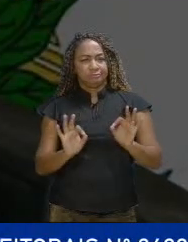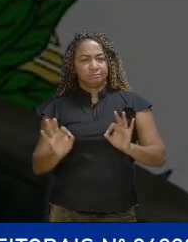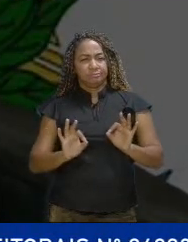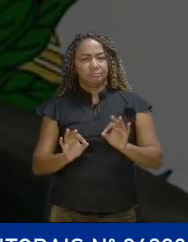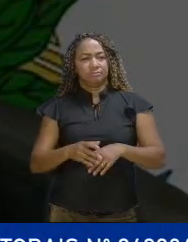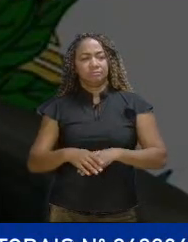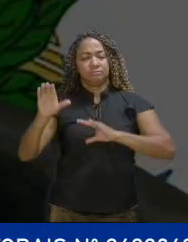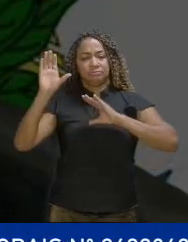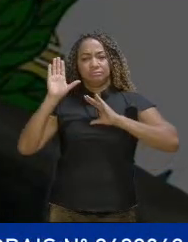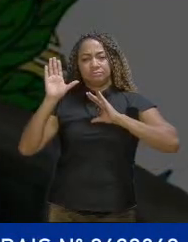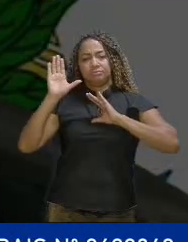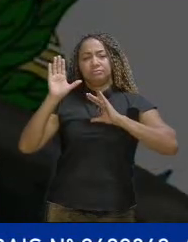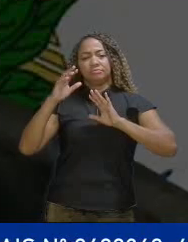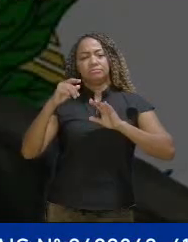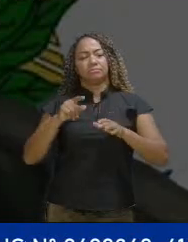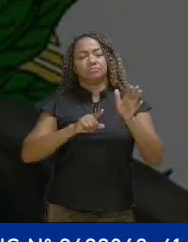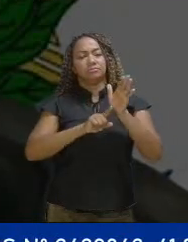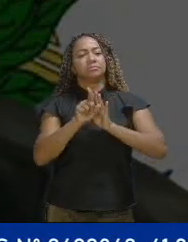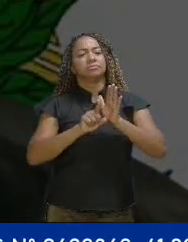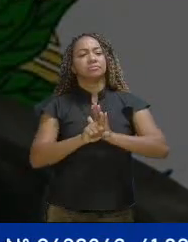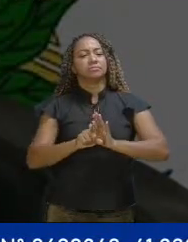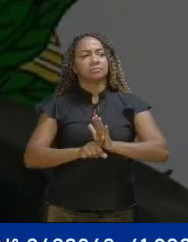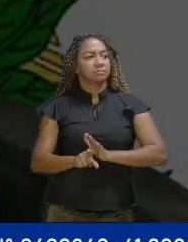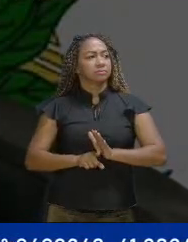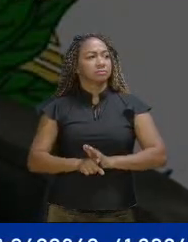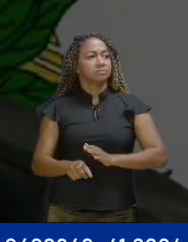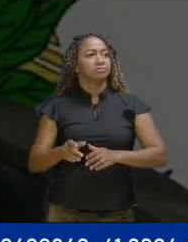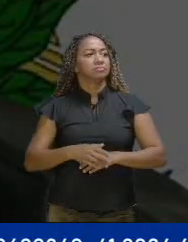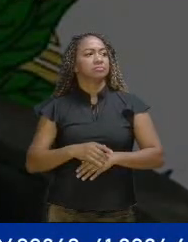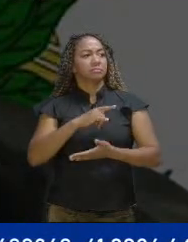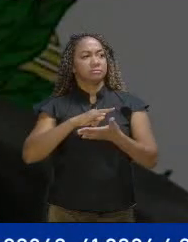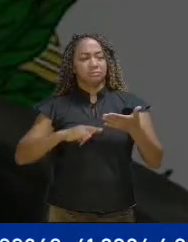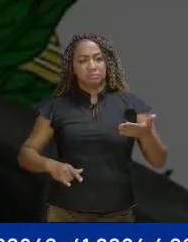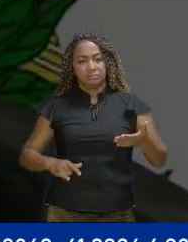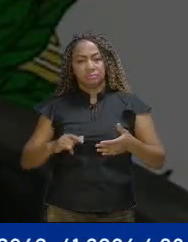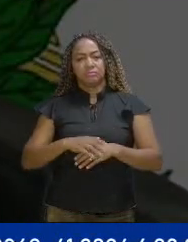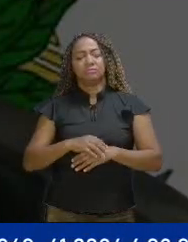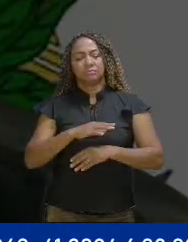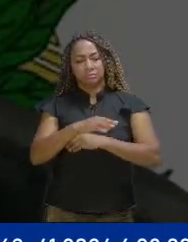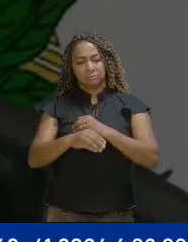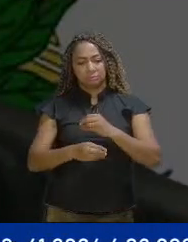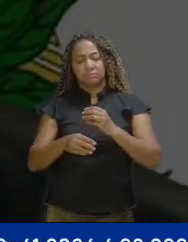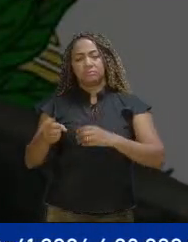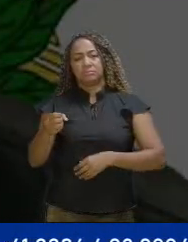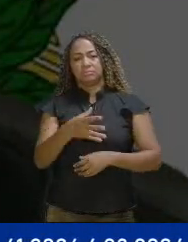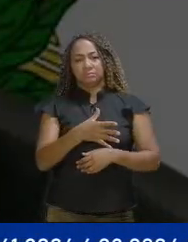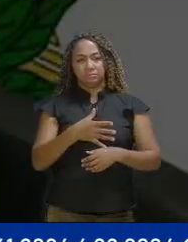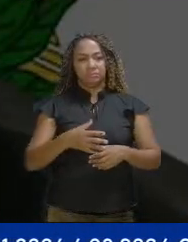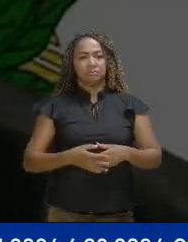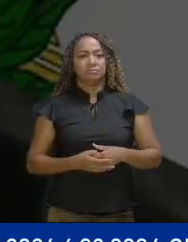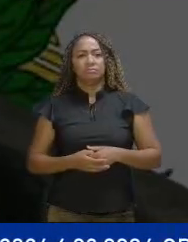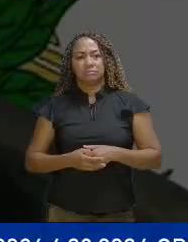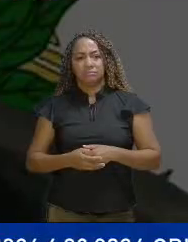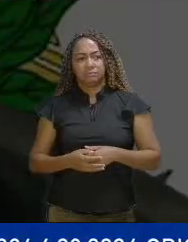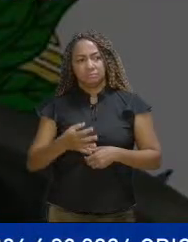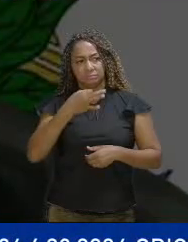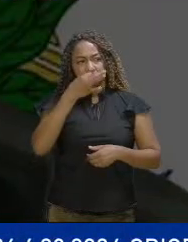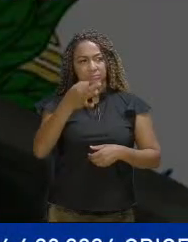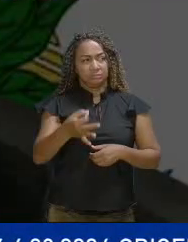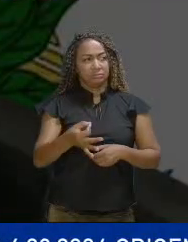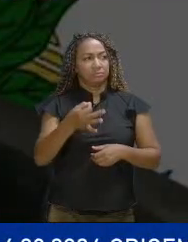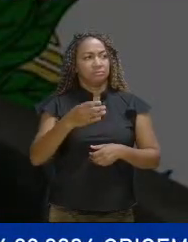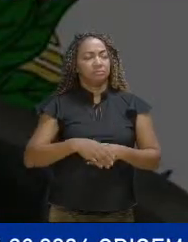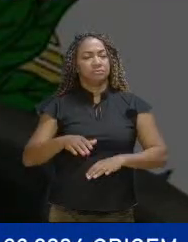candidato sobre os pontos questionados, e ainda que os documentos não se enquadram como novos. O parecer destacou